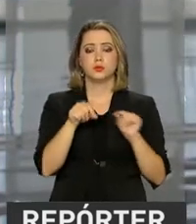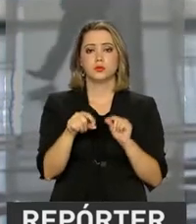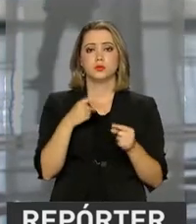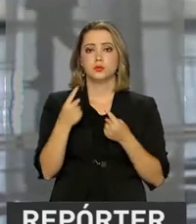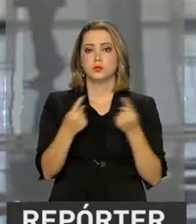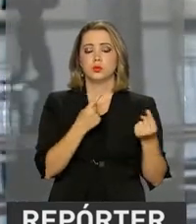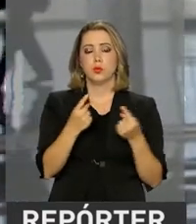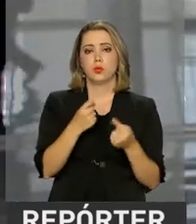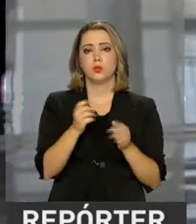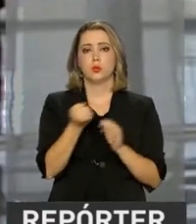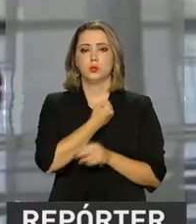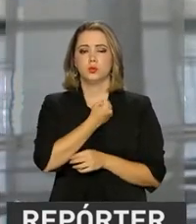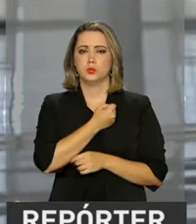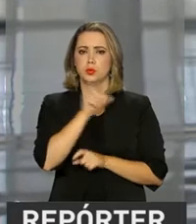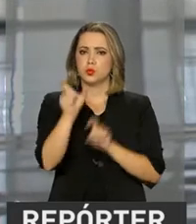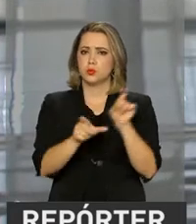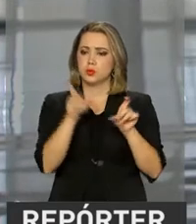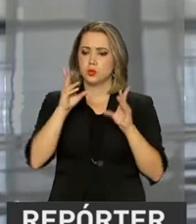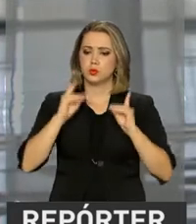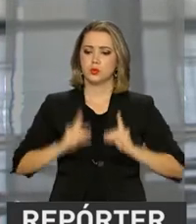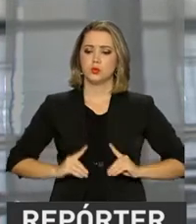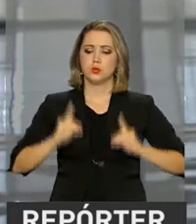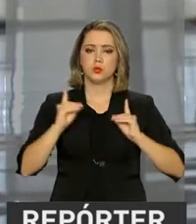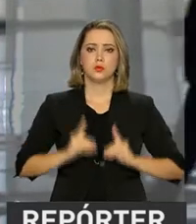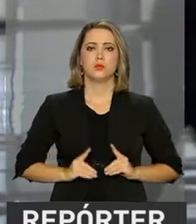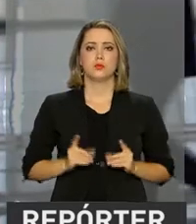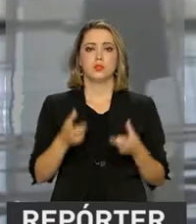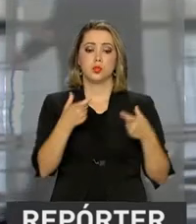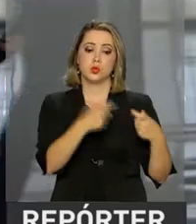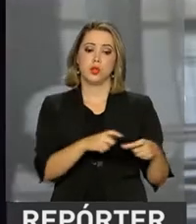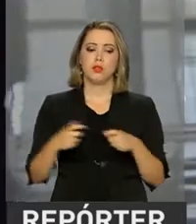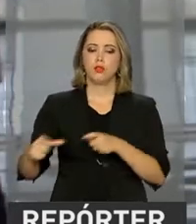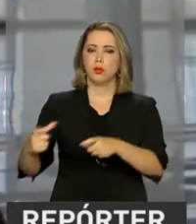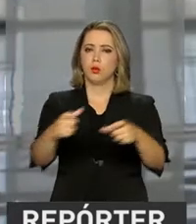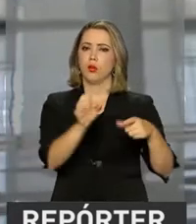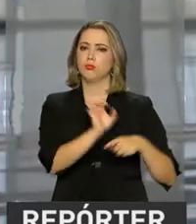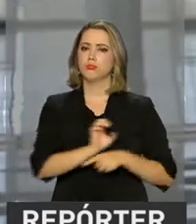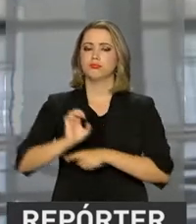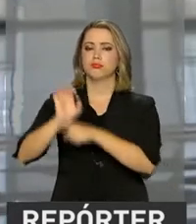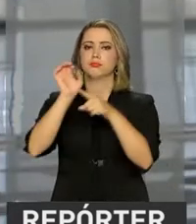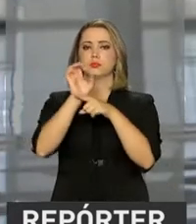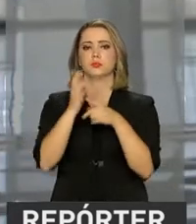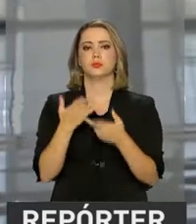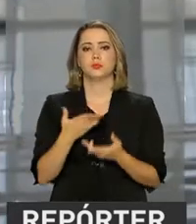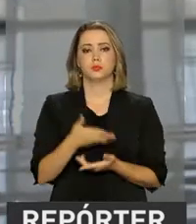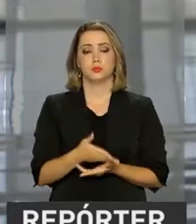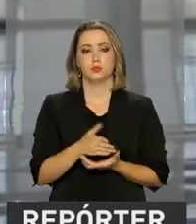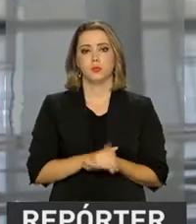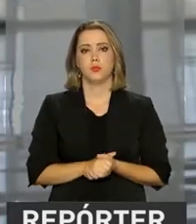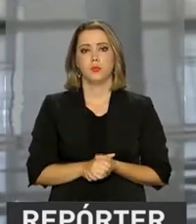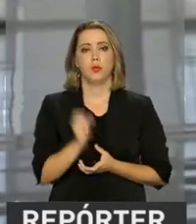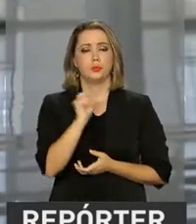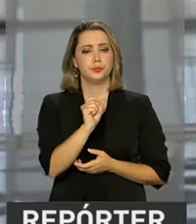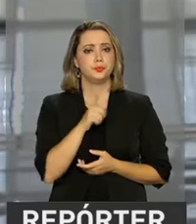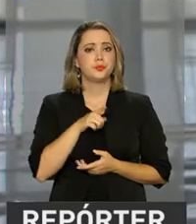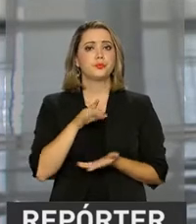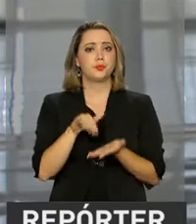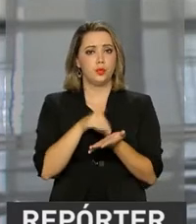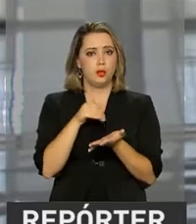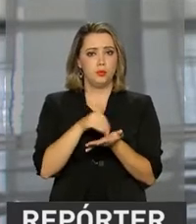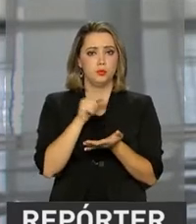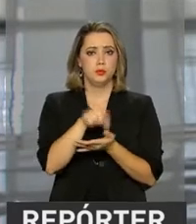com o número de pessoas com deficiência na unidade da federação, na qual o estudante será matriculado e